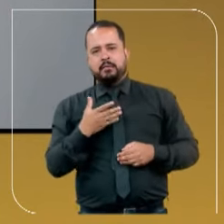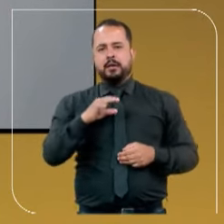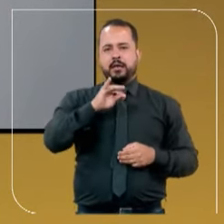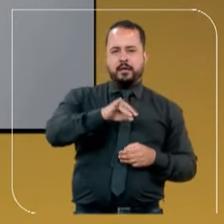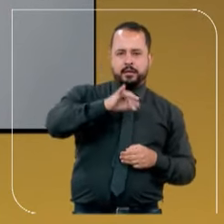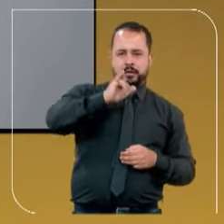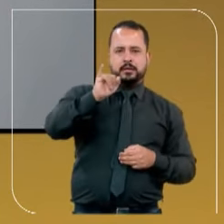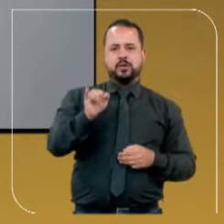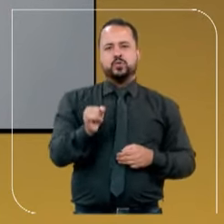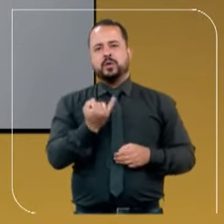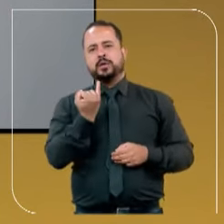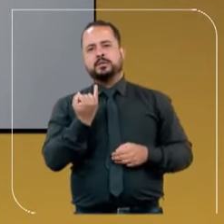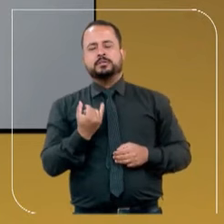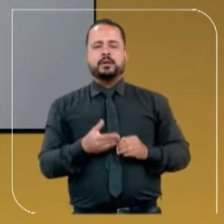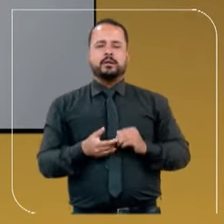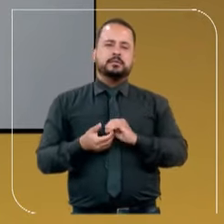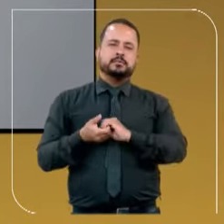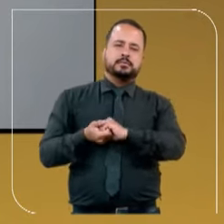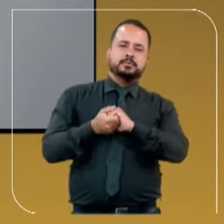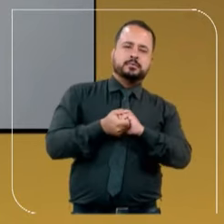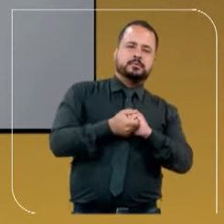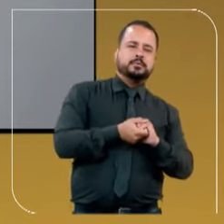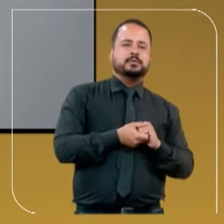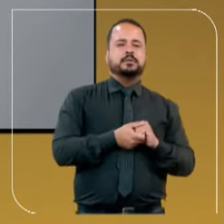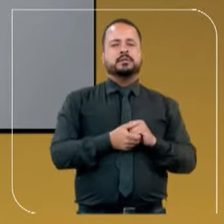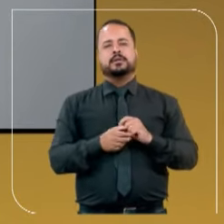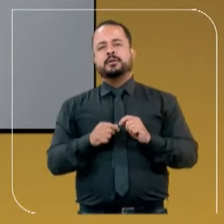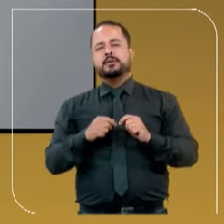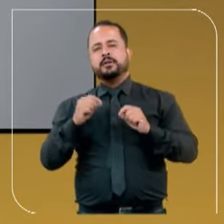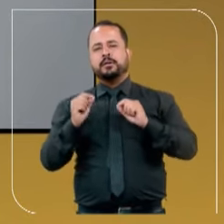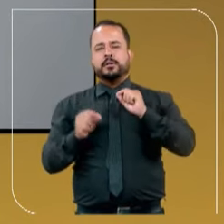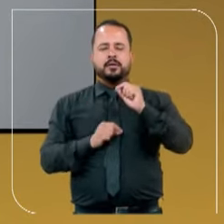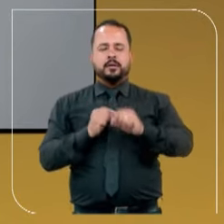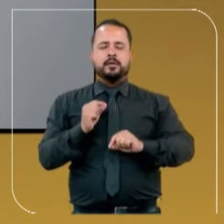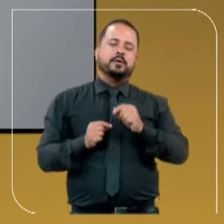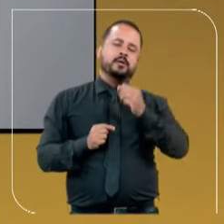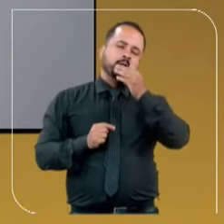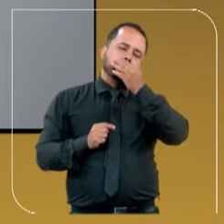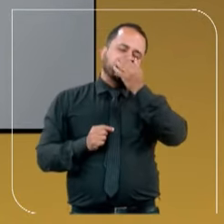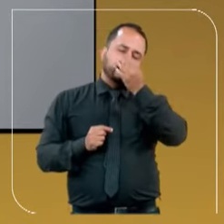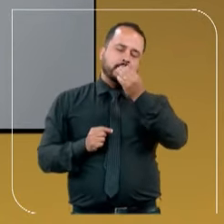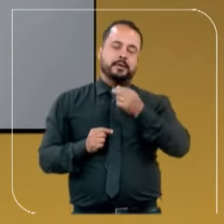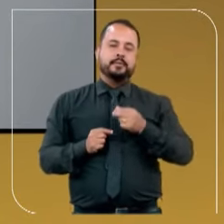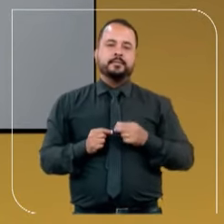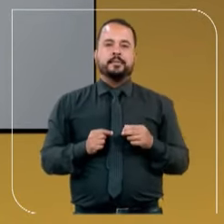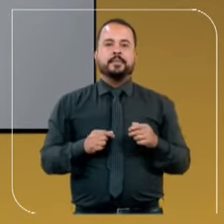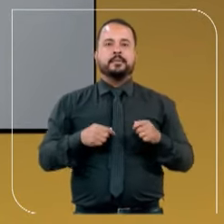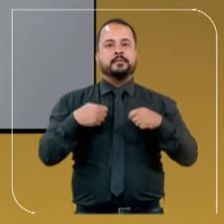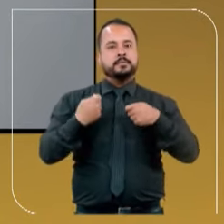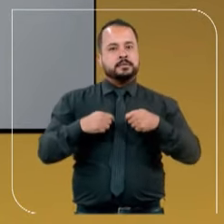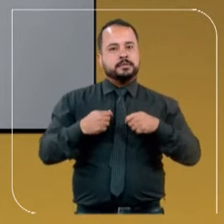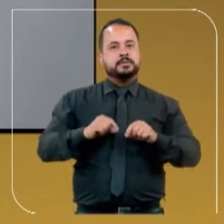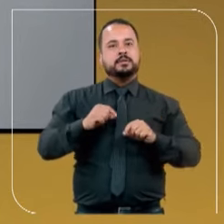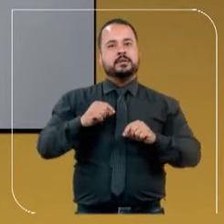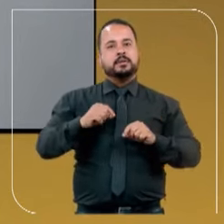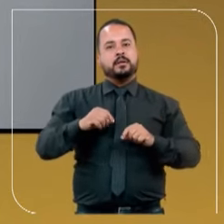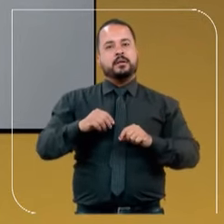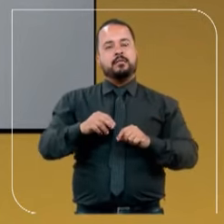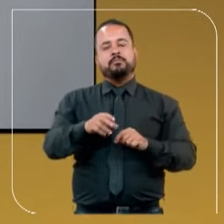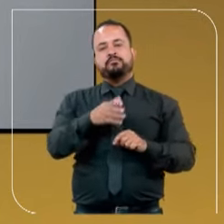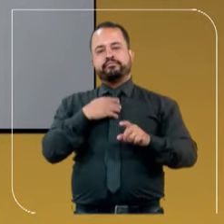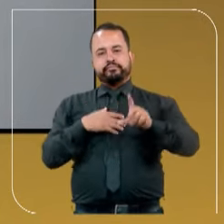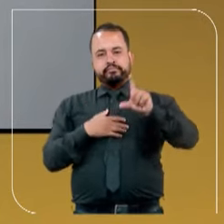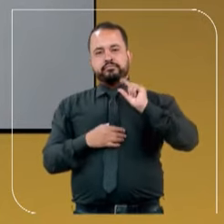que estão aqui prestigiando, com receio de escapar algum que o óculos não alcance e vencido, então prefiro não nomear,